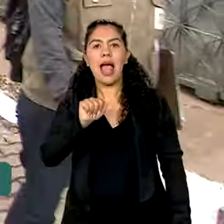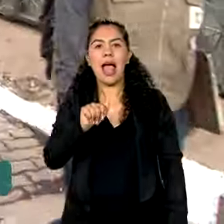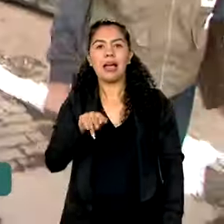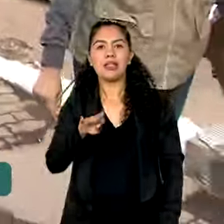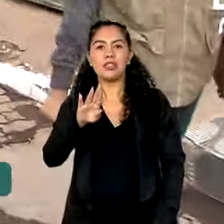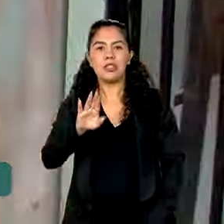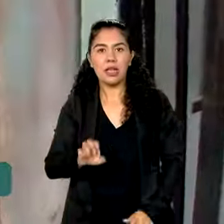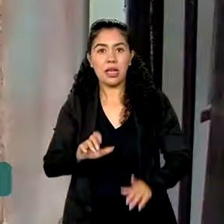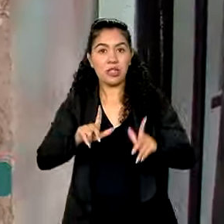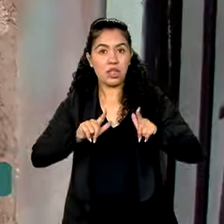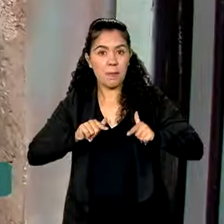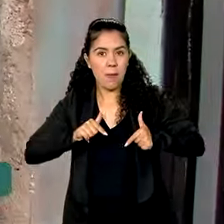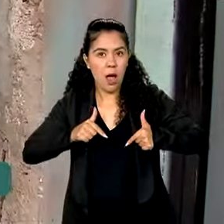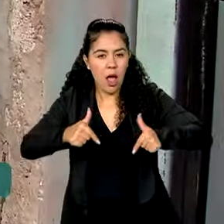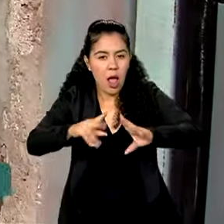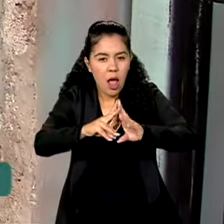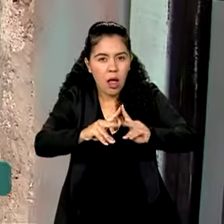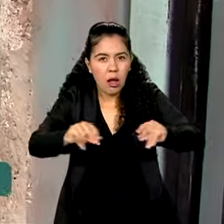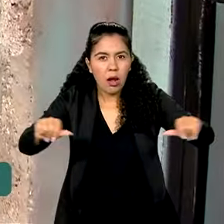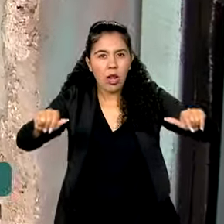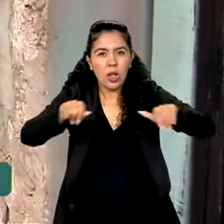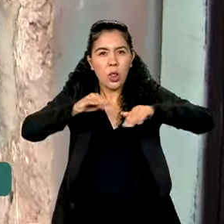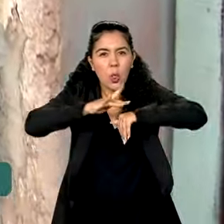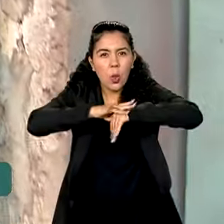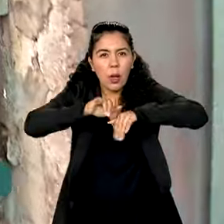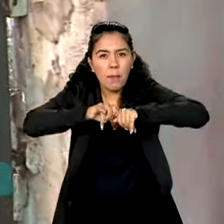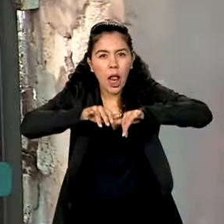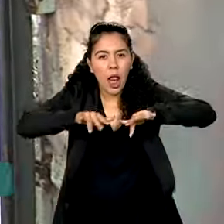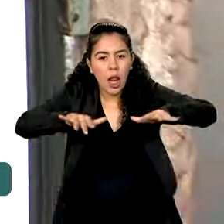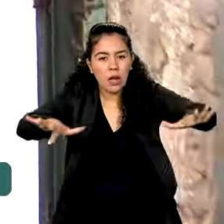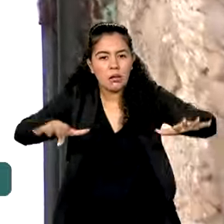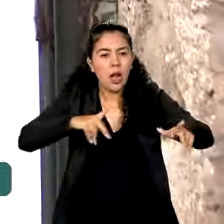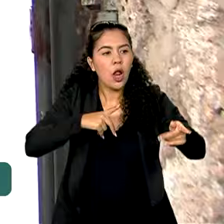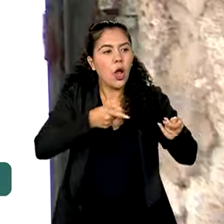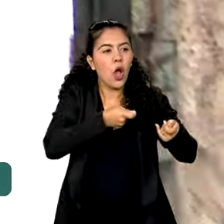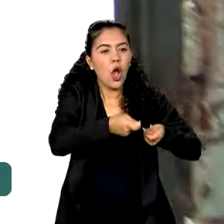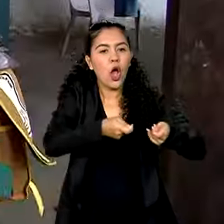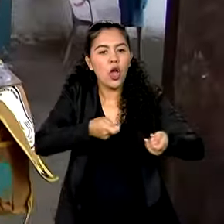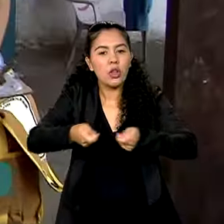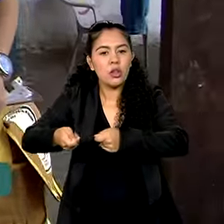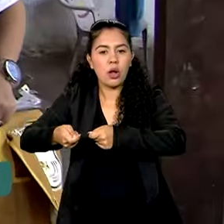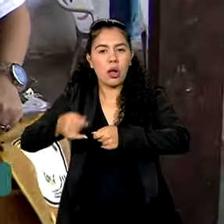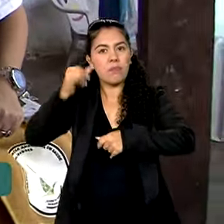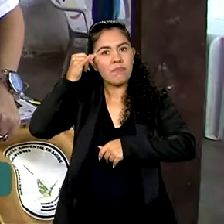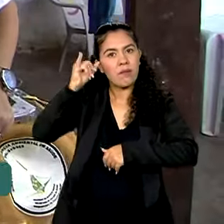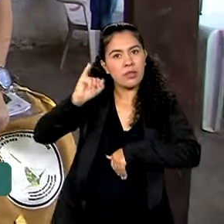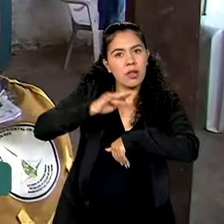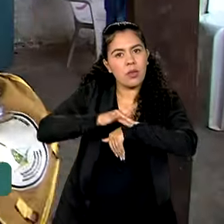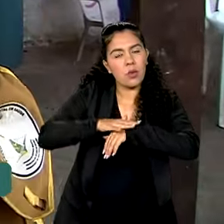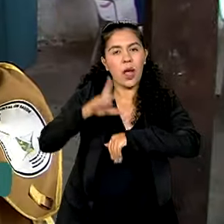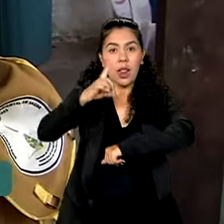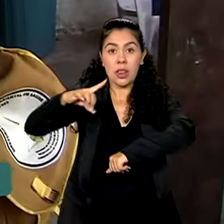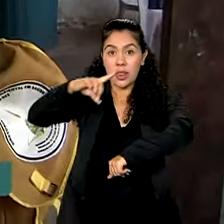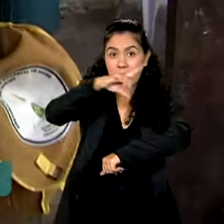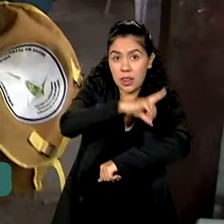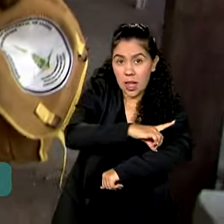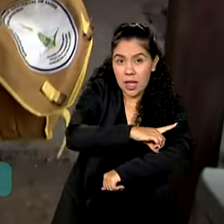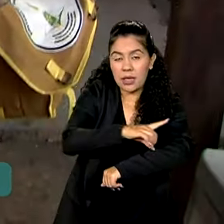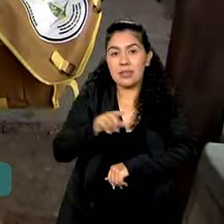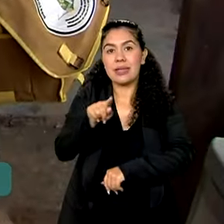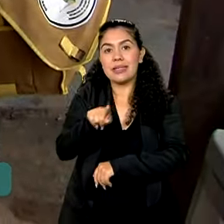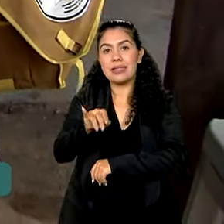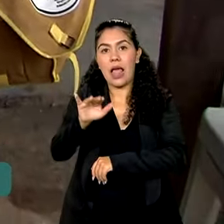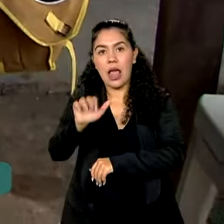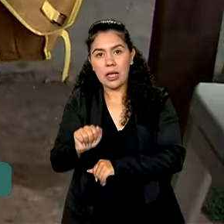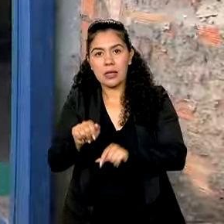às endemias. Eles são responsáveis pelo monitoramento e controle de doenças, como a dengue, zika, chikungunya